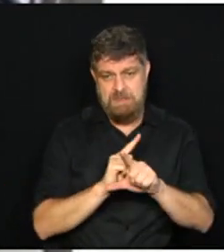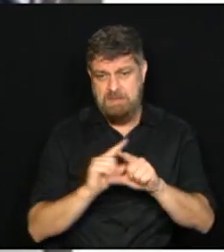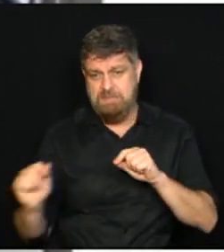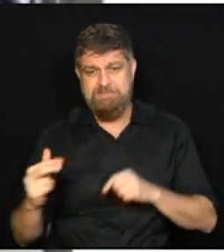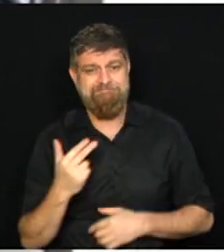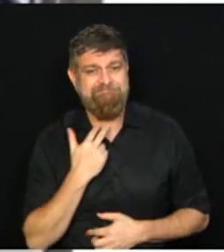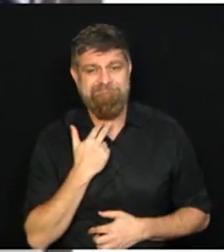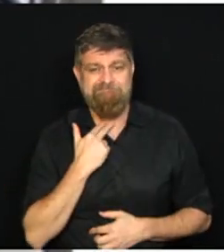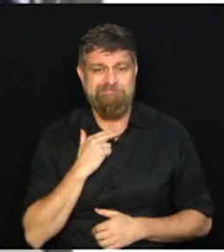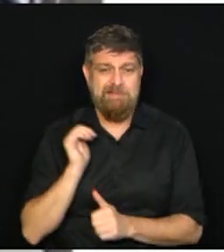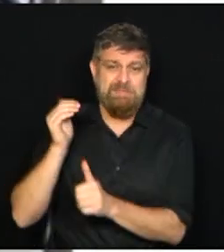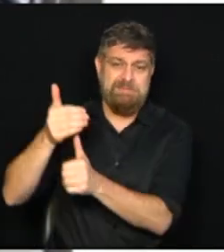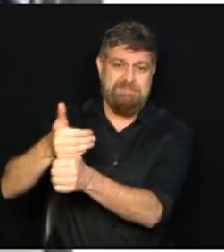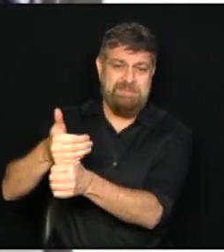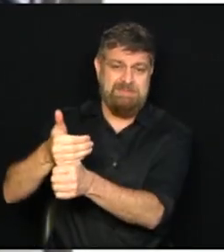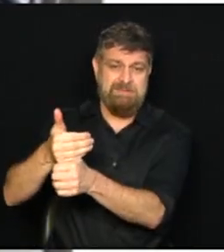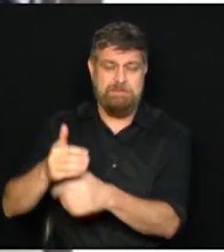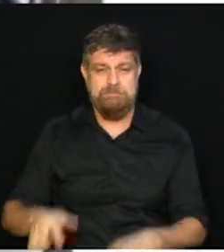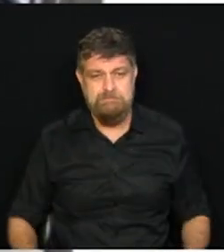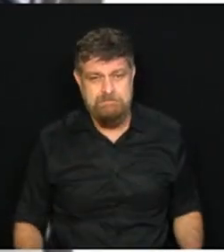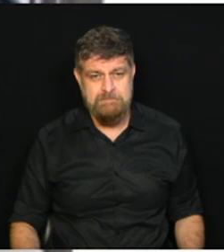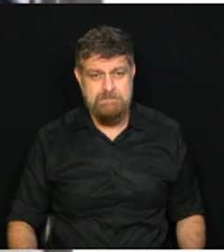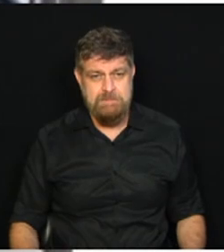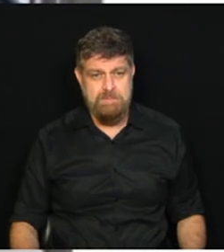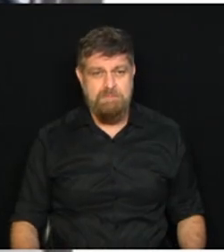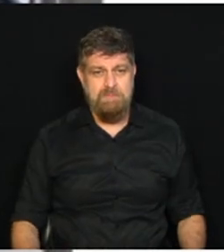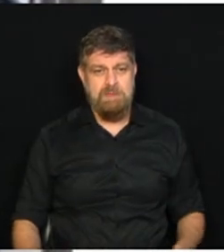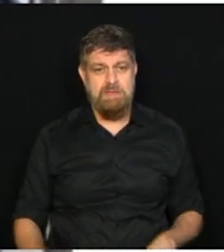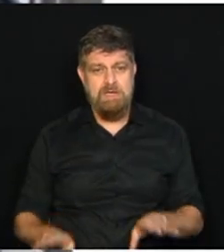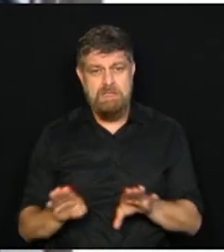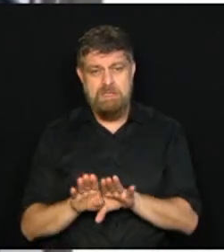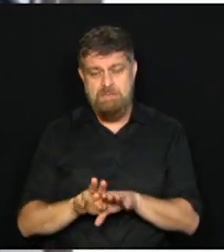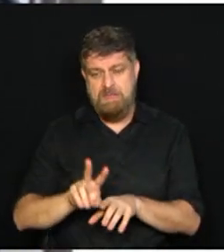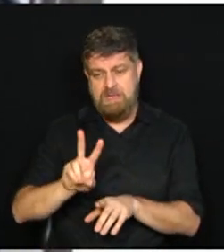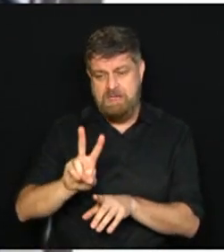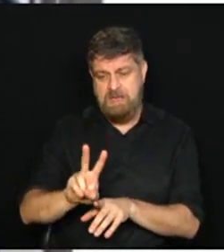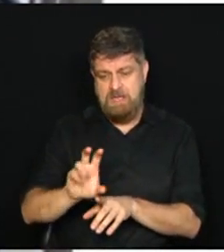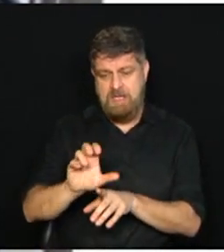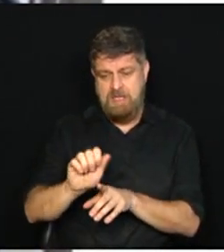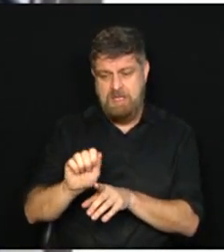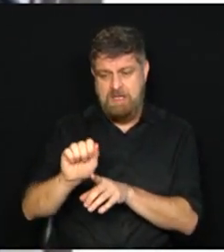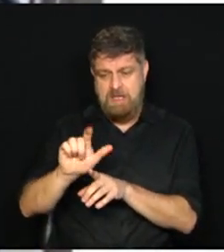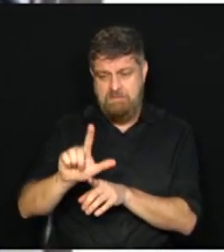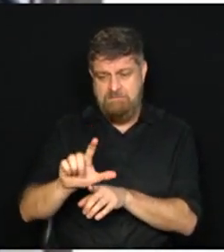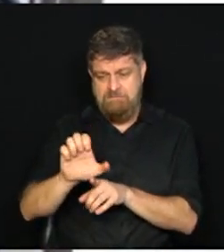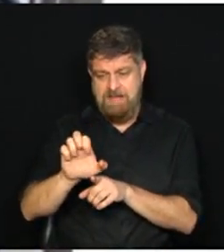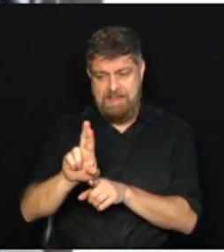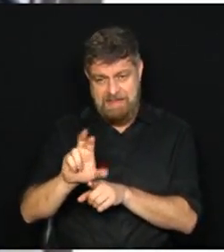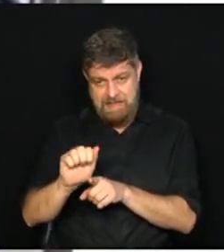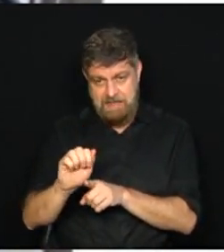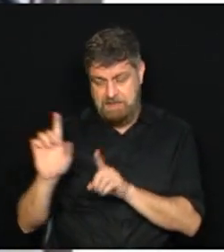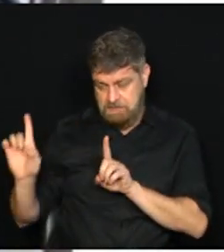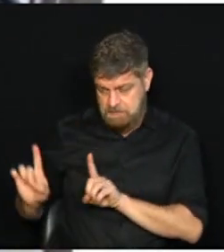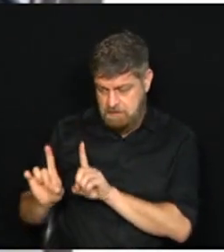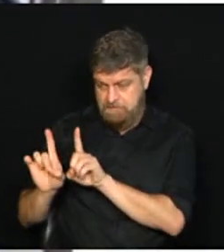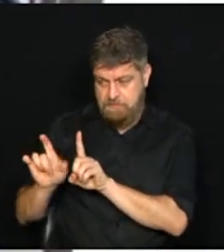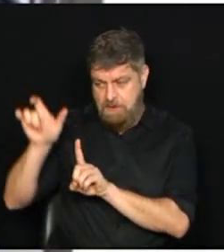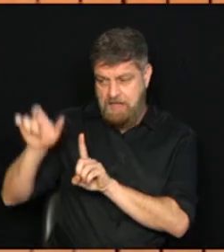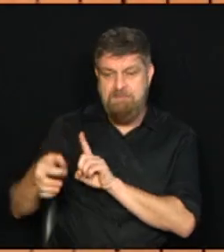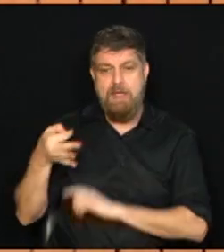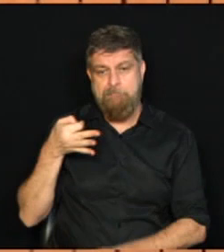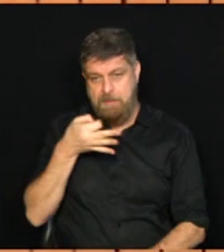ser substituído. E a doutora Valéria Almeida, que também está aqui do meu lado. É isso.